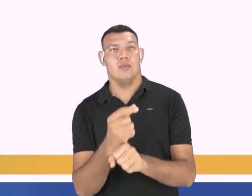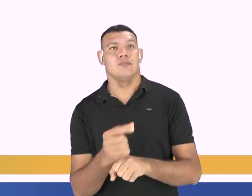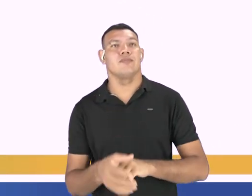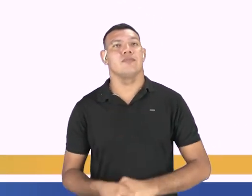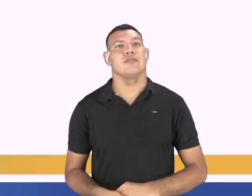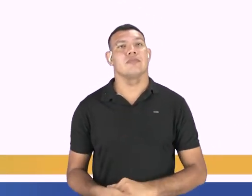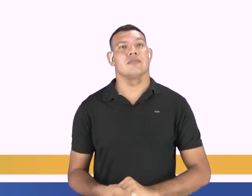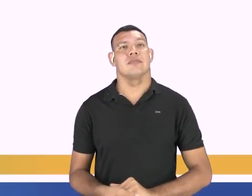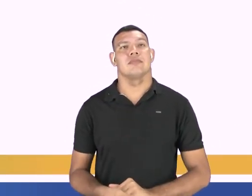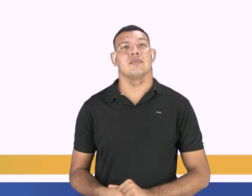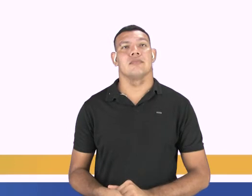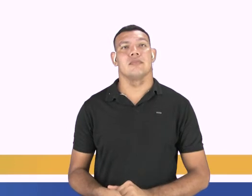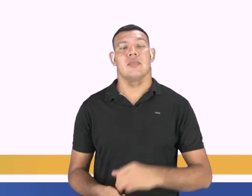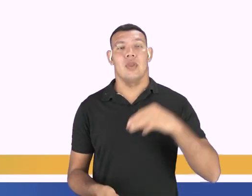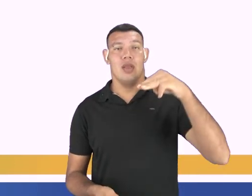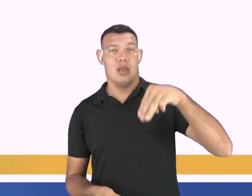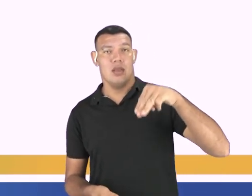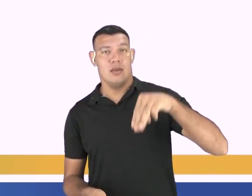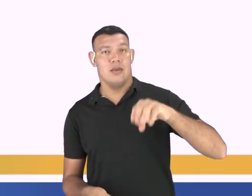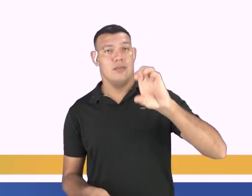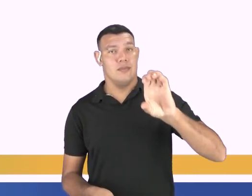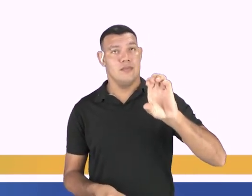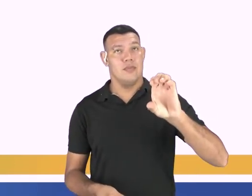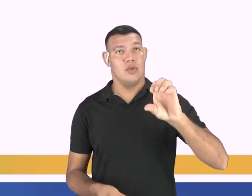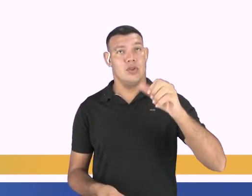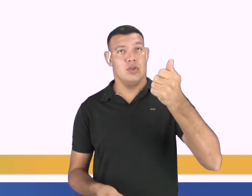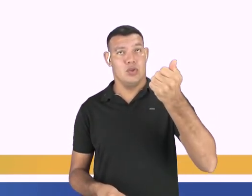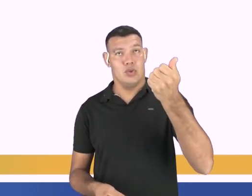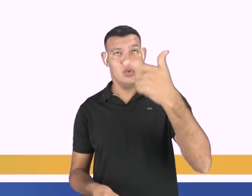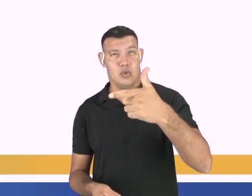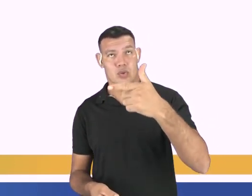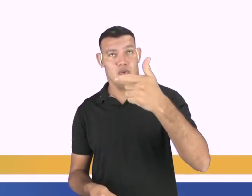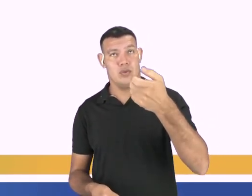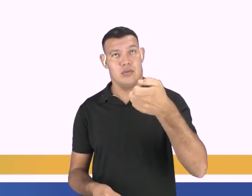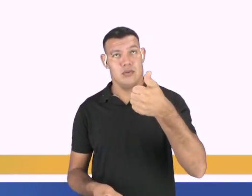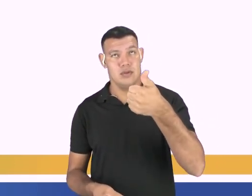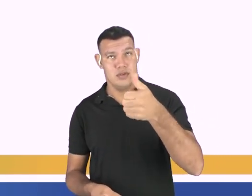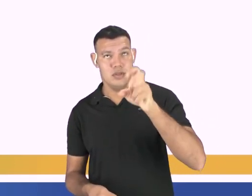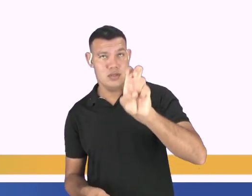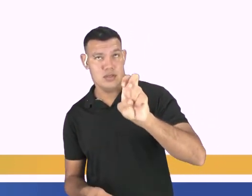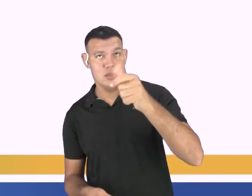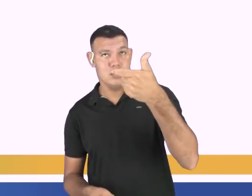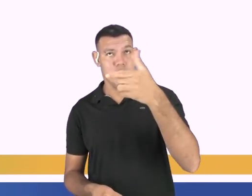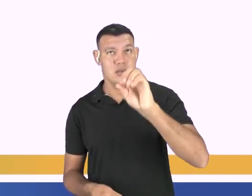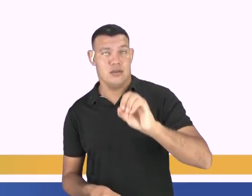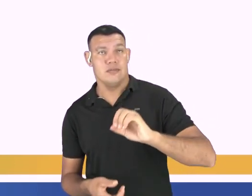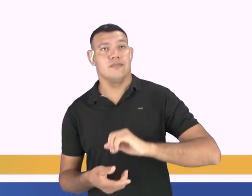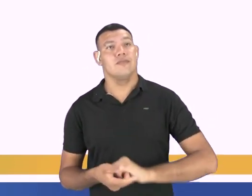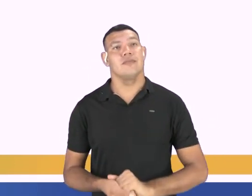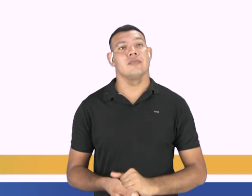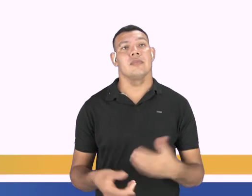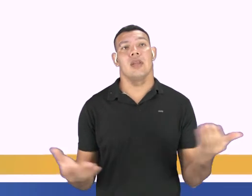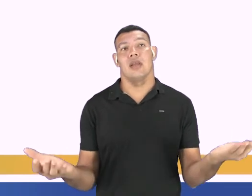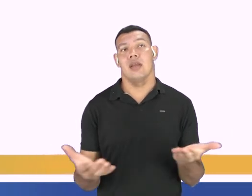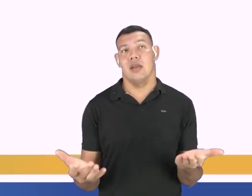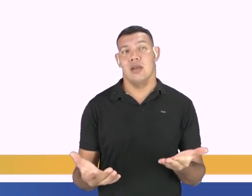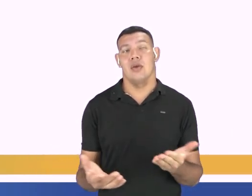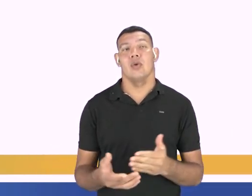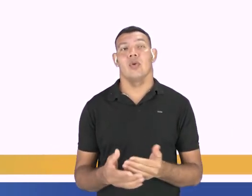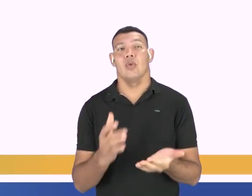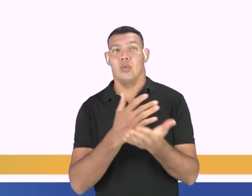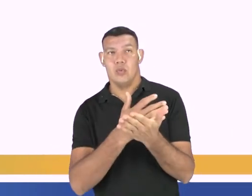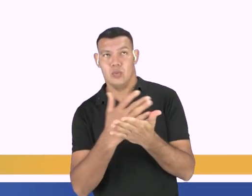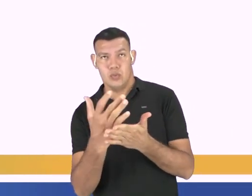MMC entre 12, 15 e 20. Iniciaremos agora a nossa divisão pelo número 2, né? Já que